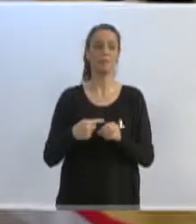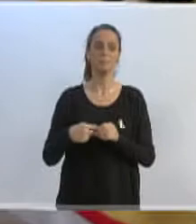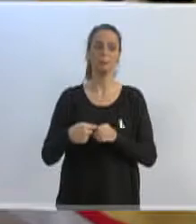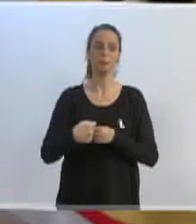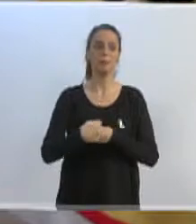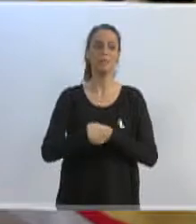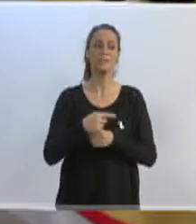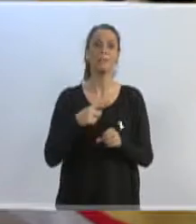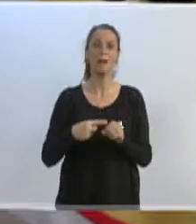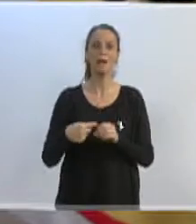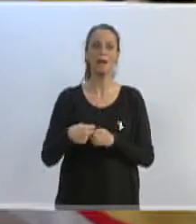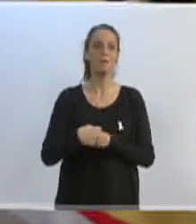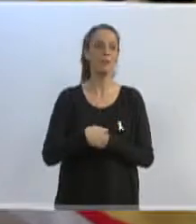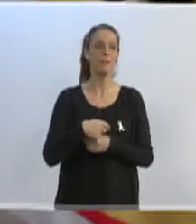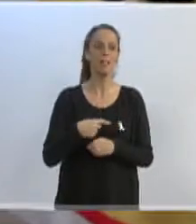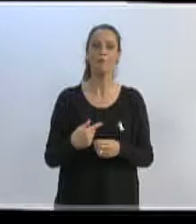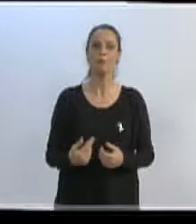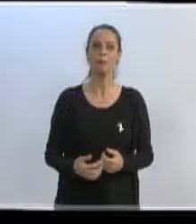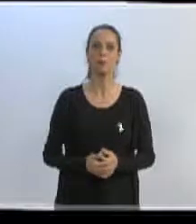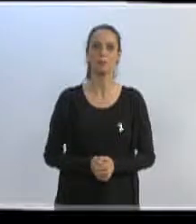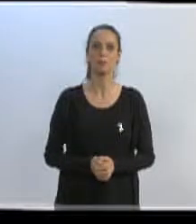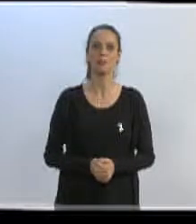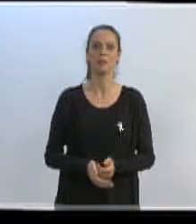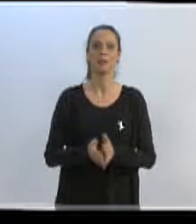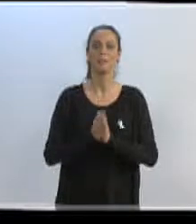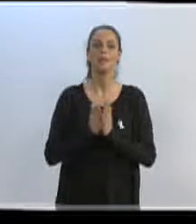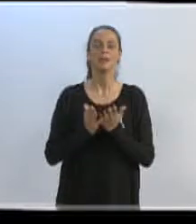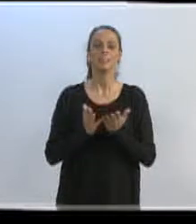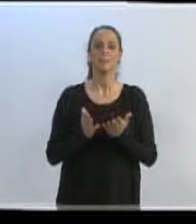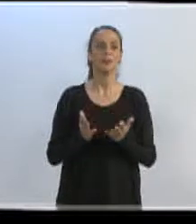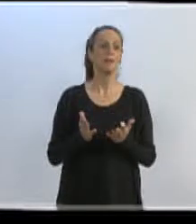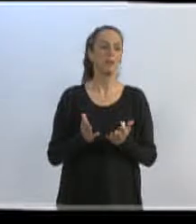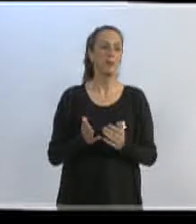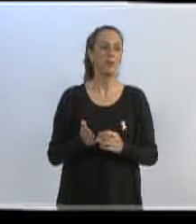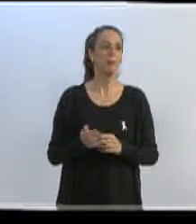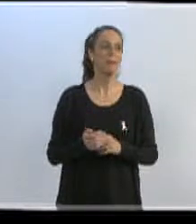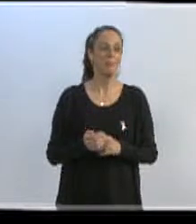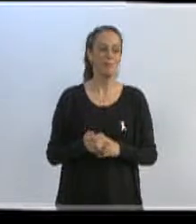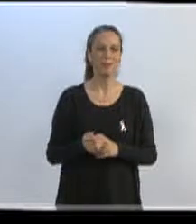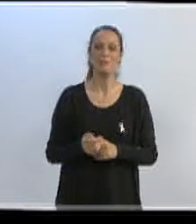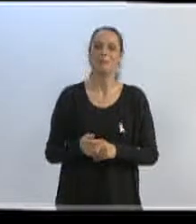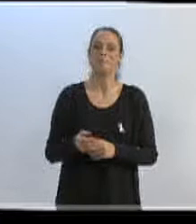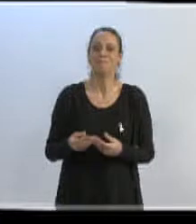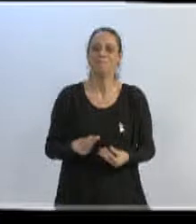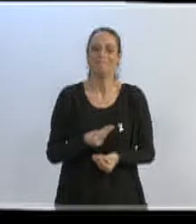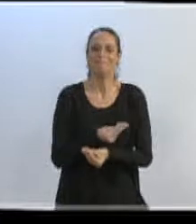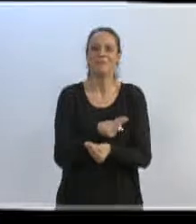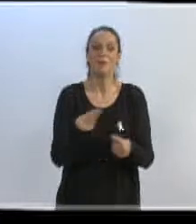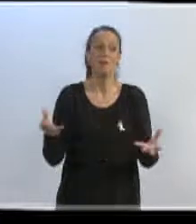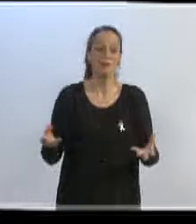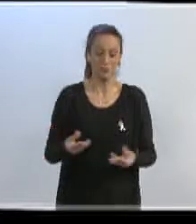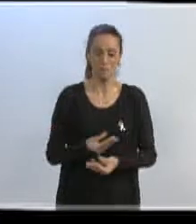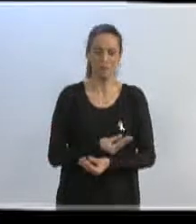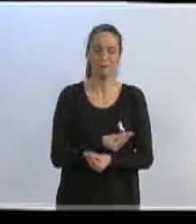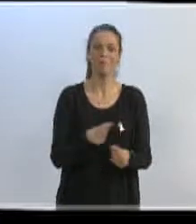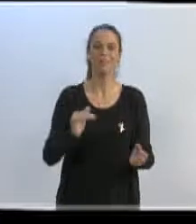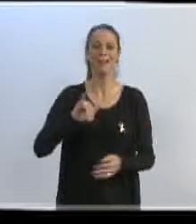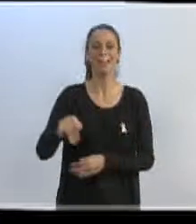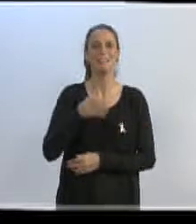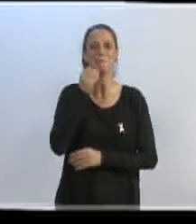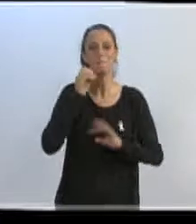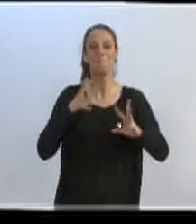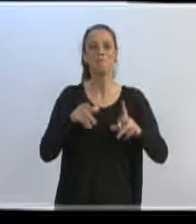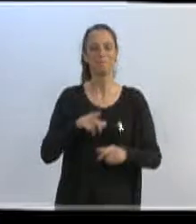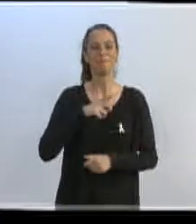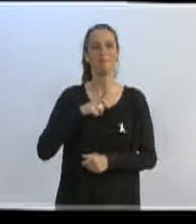Ari, tem umas fotos lá? Trazendo assim mais igualdade e oportunidade a todas essas pessoas. Todos devem